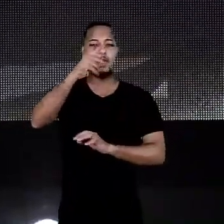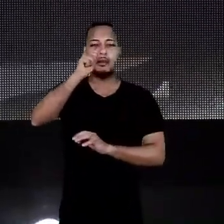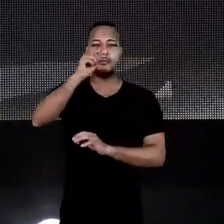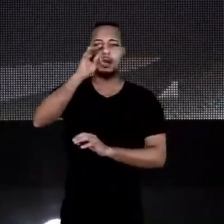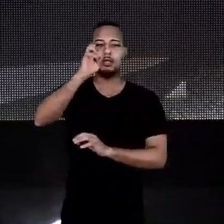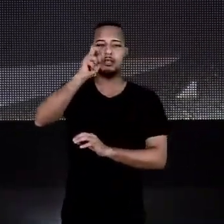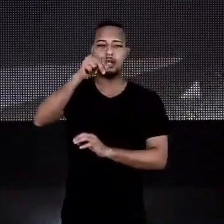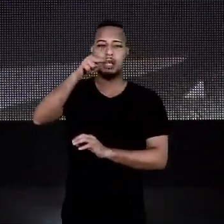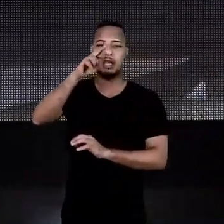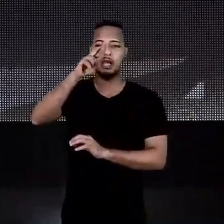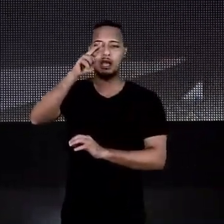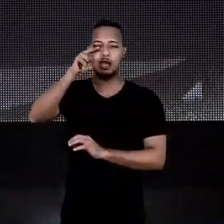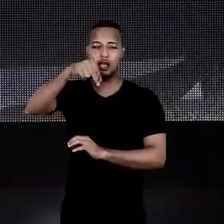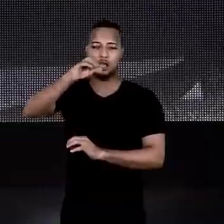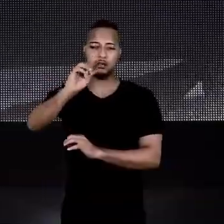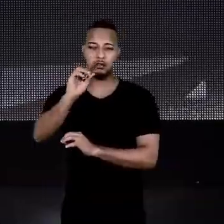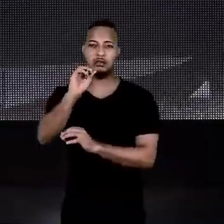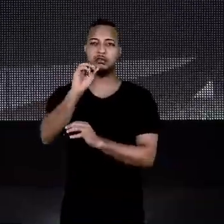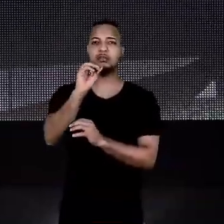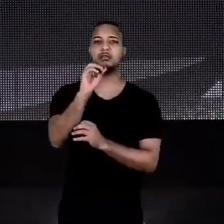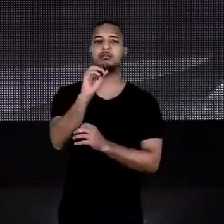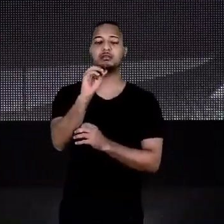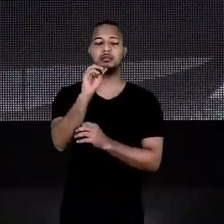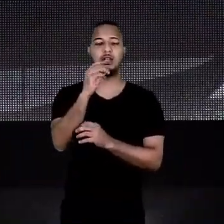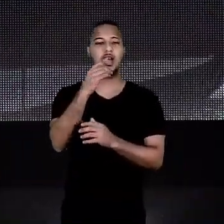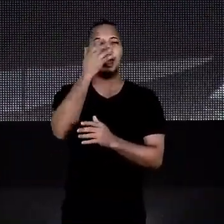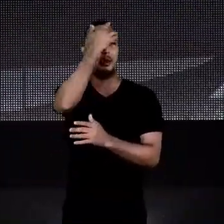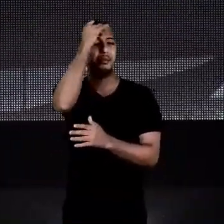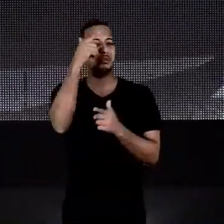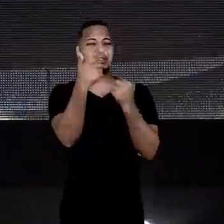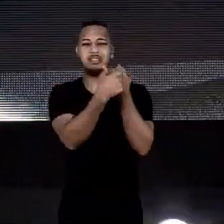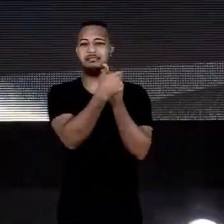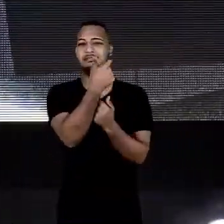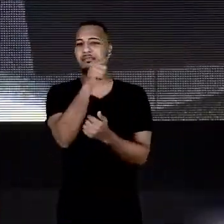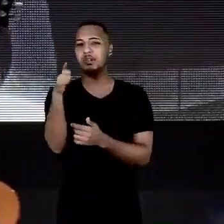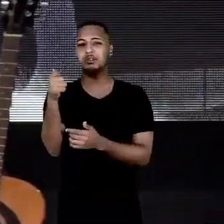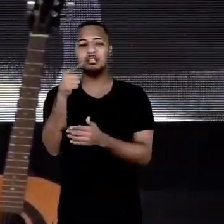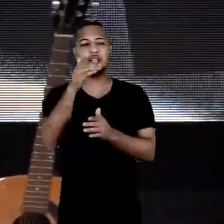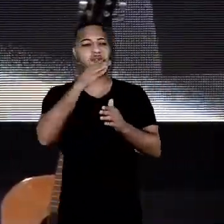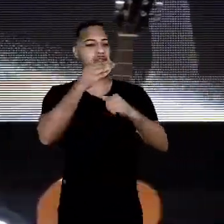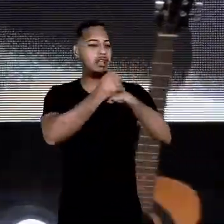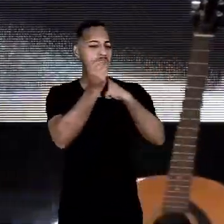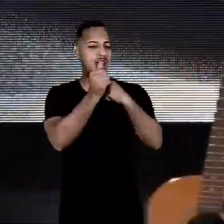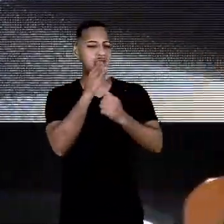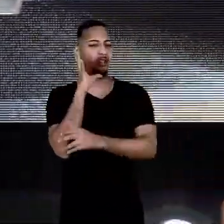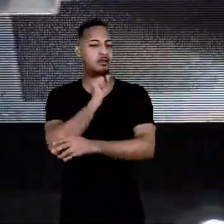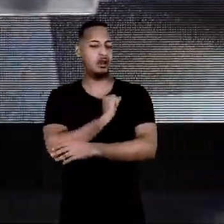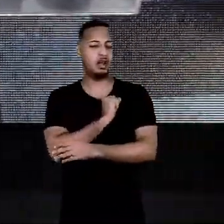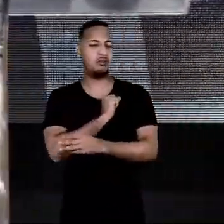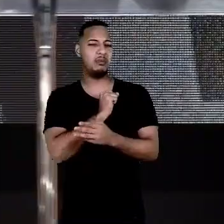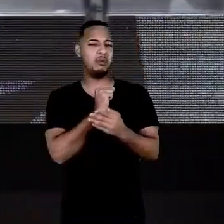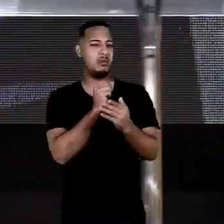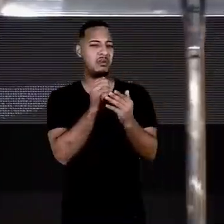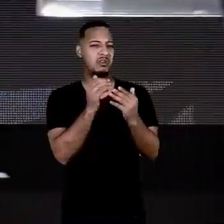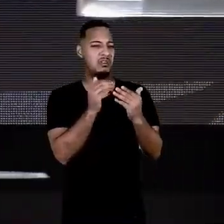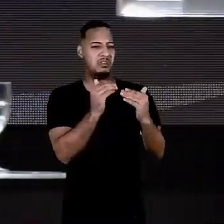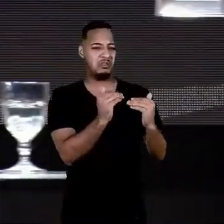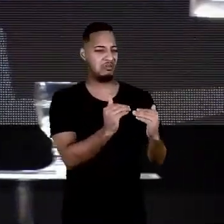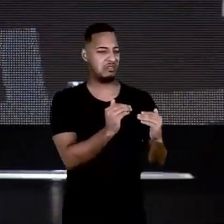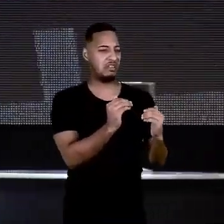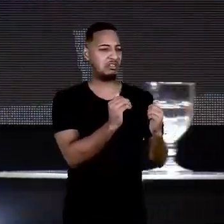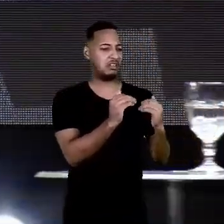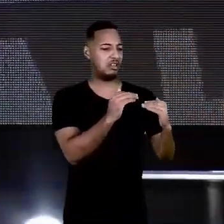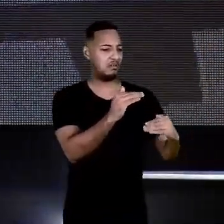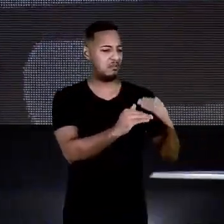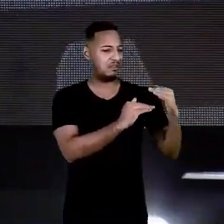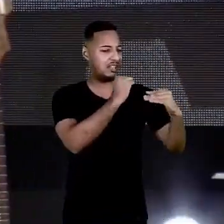forma negativa. Pessoas que não tiveram amparo, carinho, cuidado, amor, não cresceram com o Pai, não tem referência de um